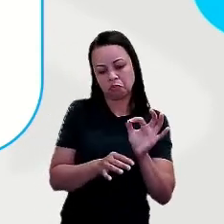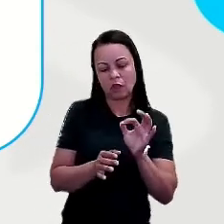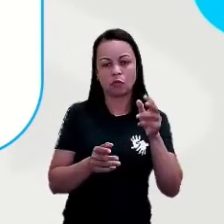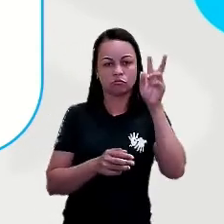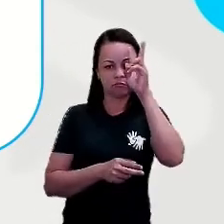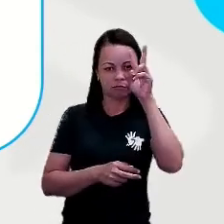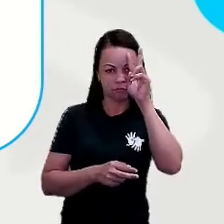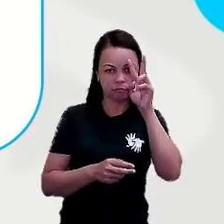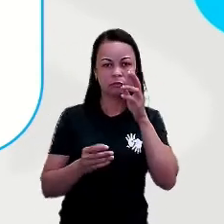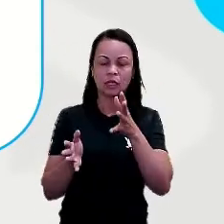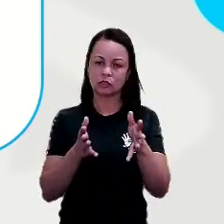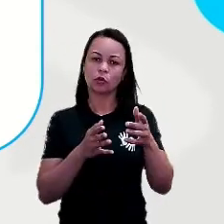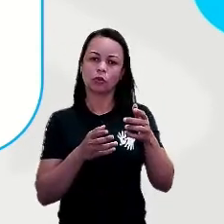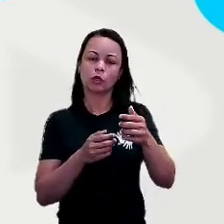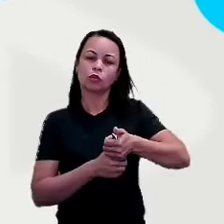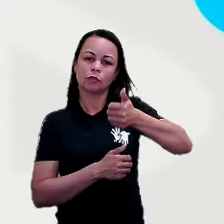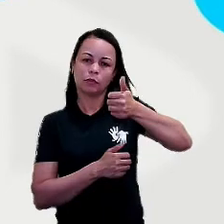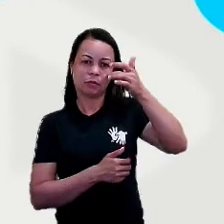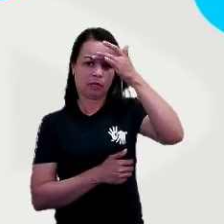é feita em primeira pessoa.